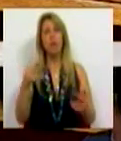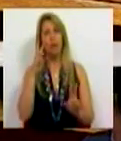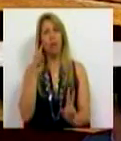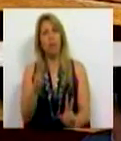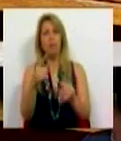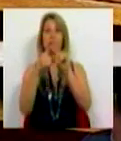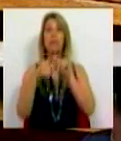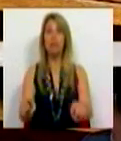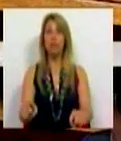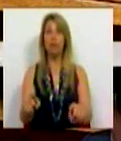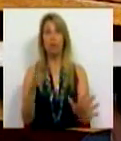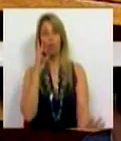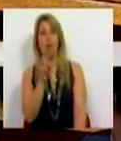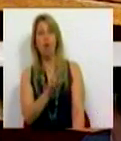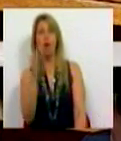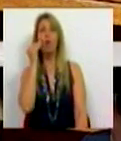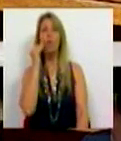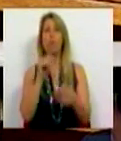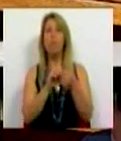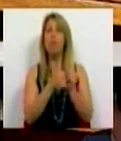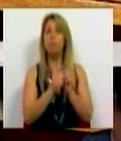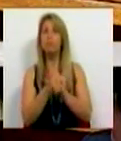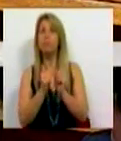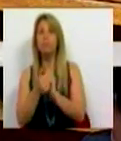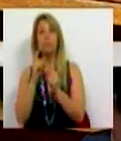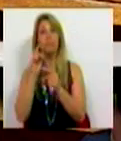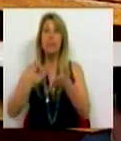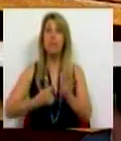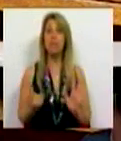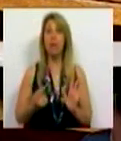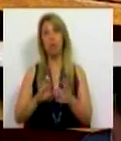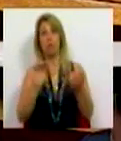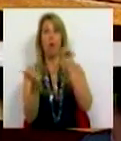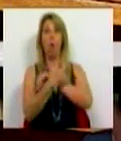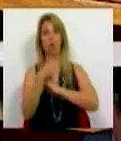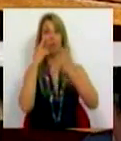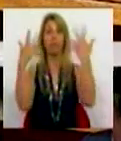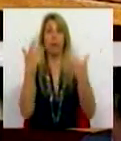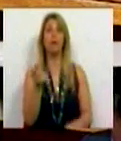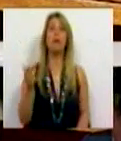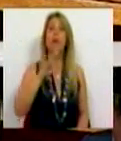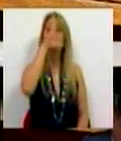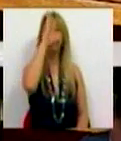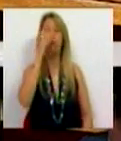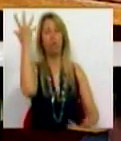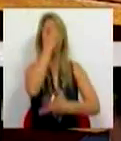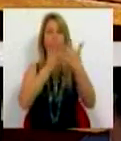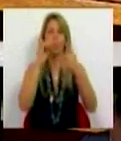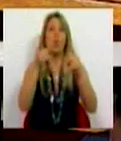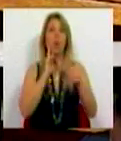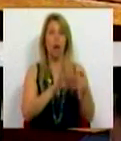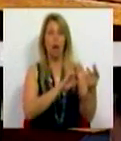bem diferente de olhar as reformas necessárias, ao contrário do governo anterior, que confundia